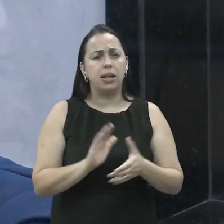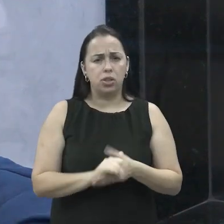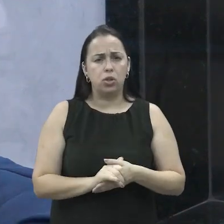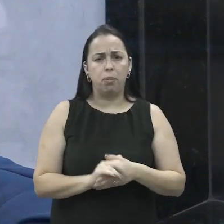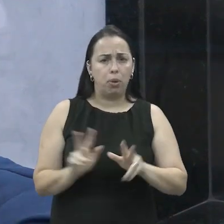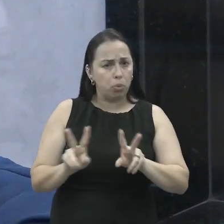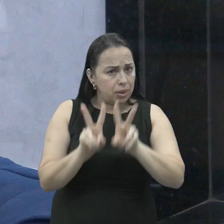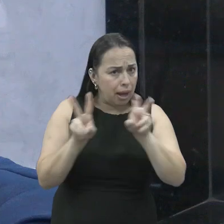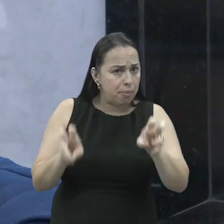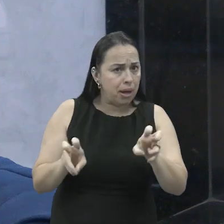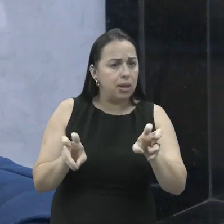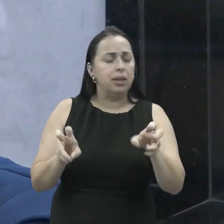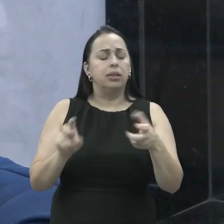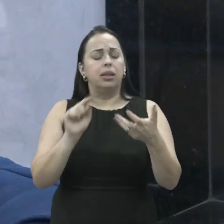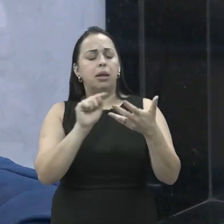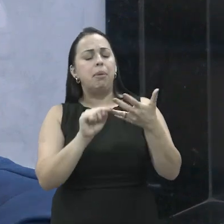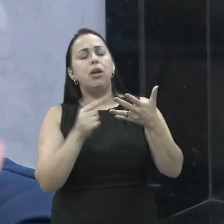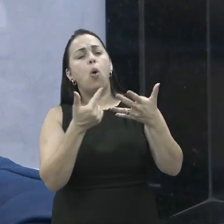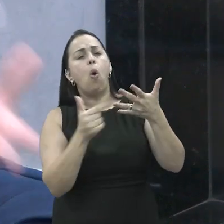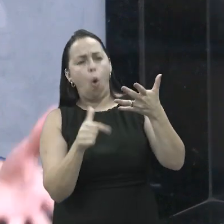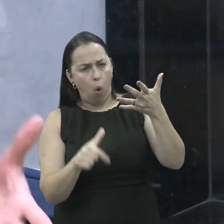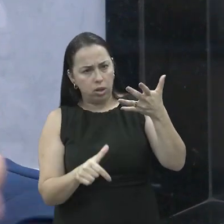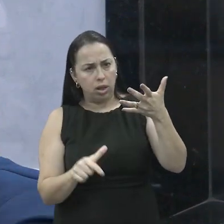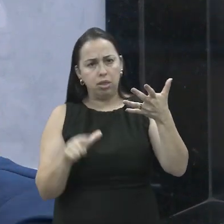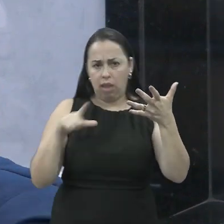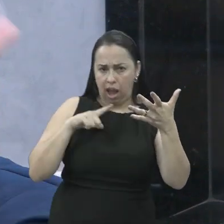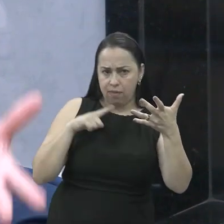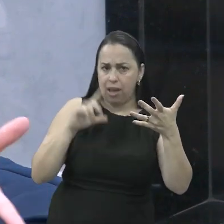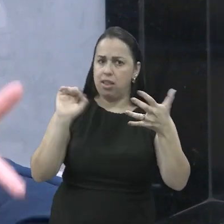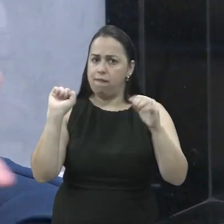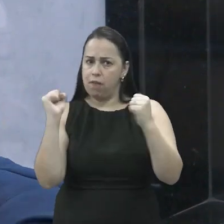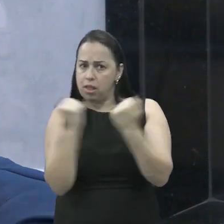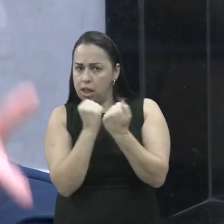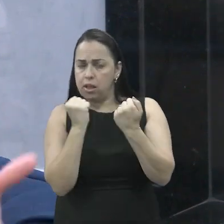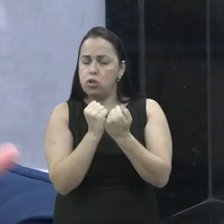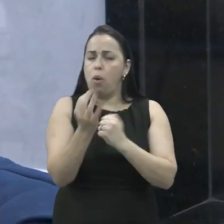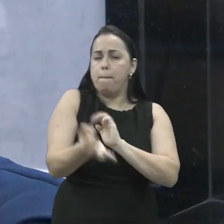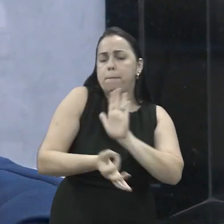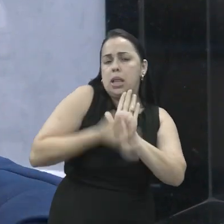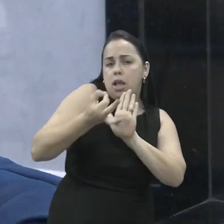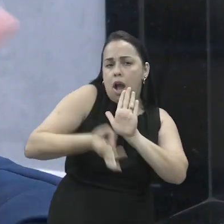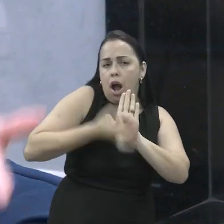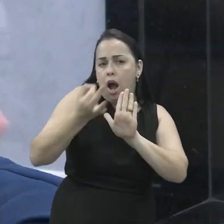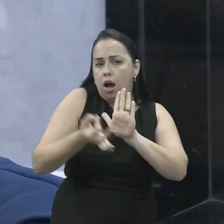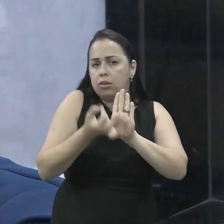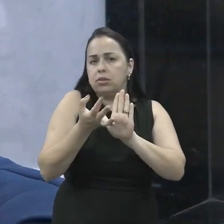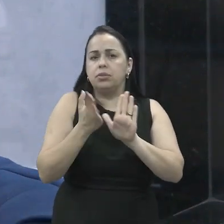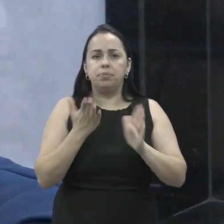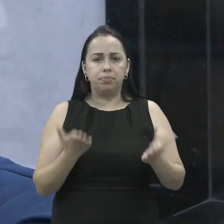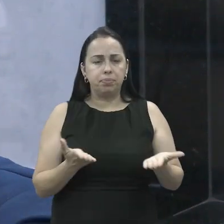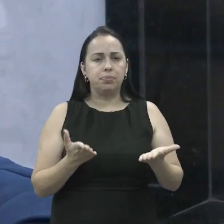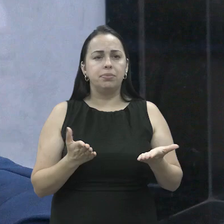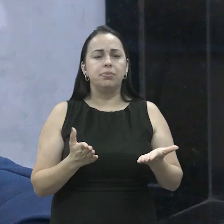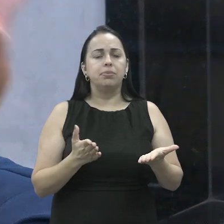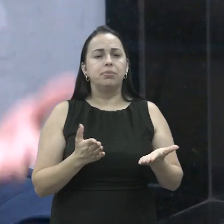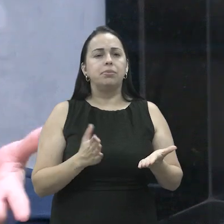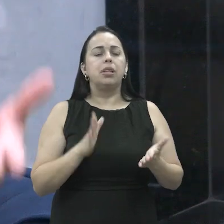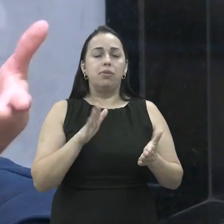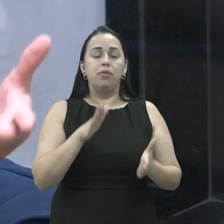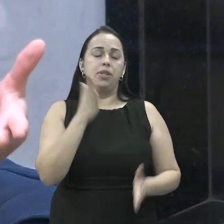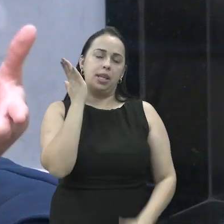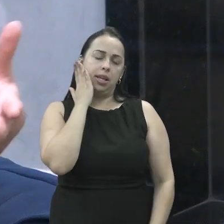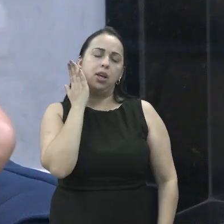senhor falasse um pouquinho mais sobre isso e, além dessas, né, quais as outras bandeiras? O senhor tem uma ideologia